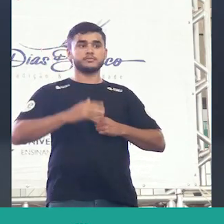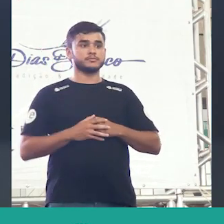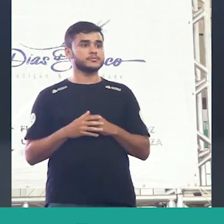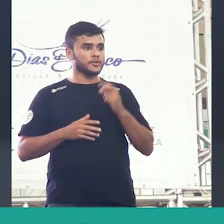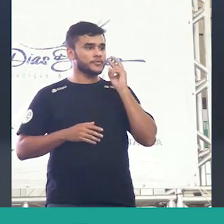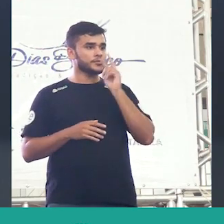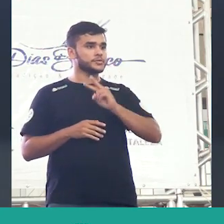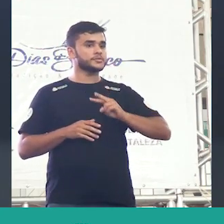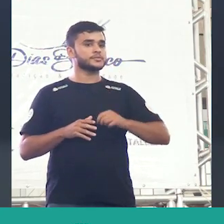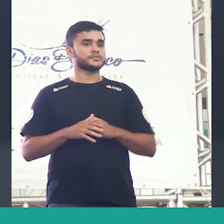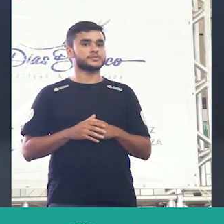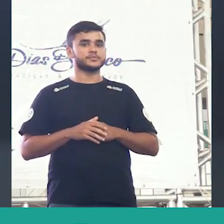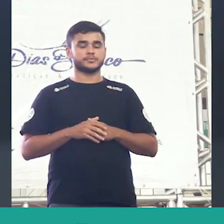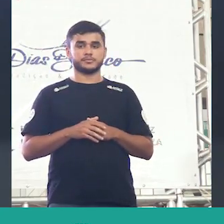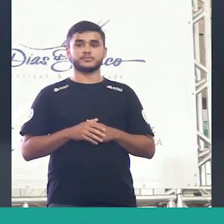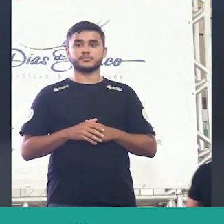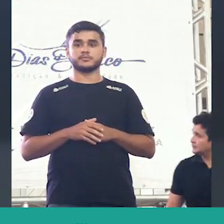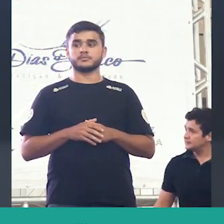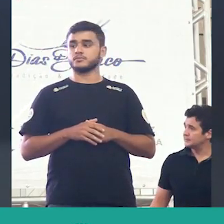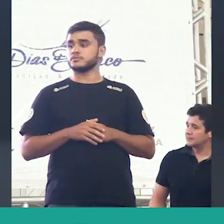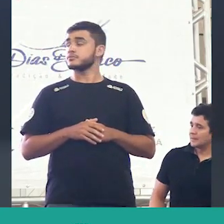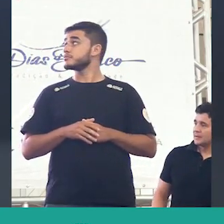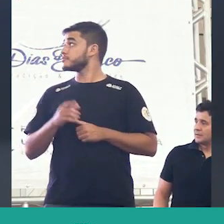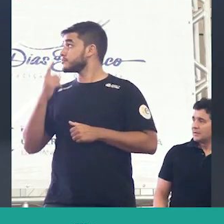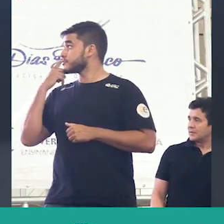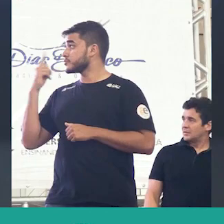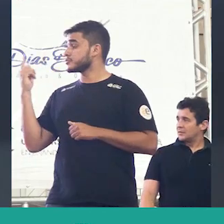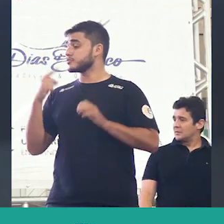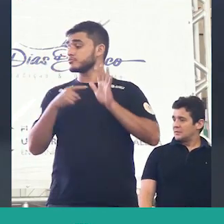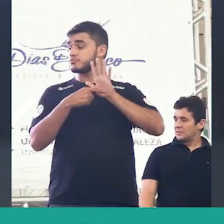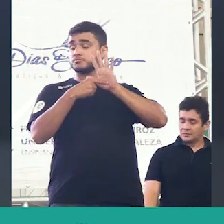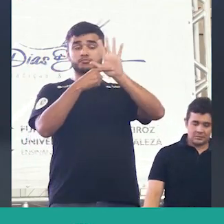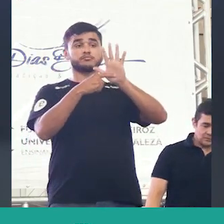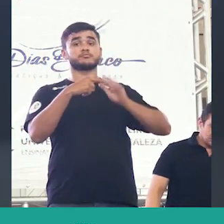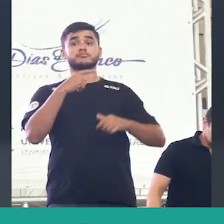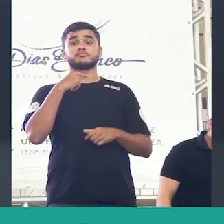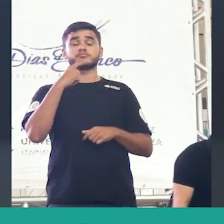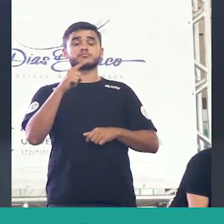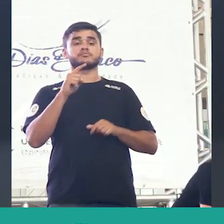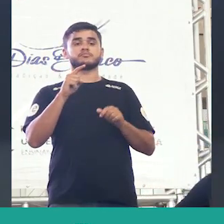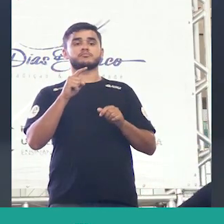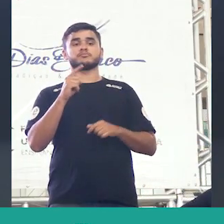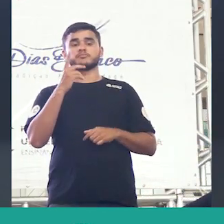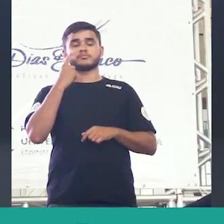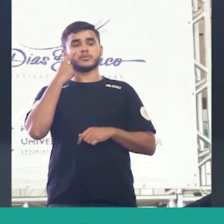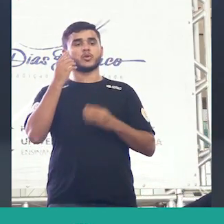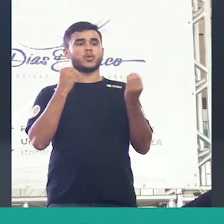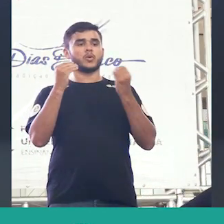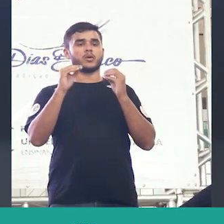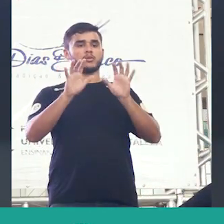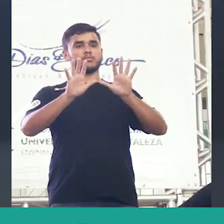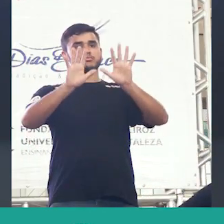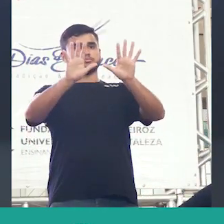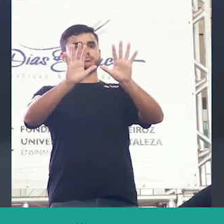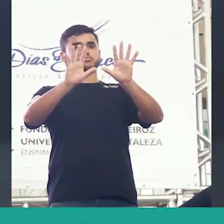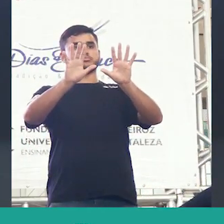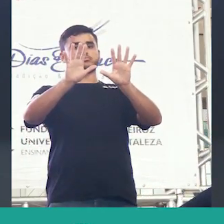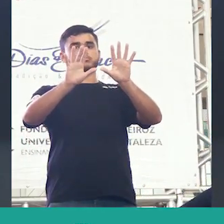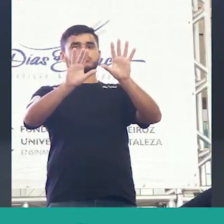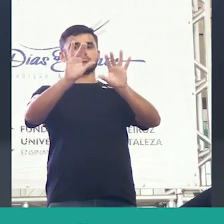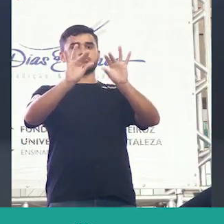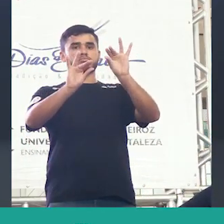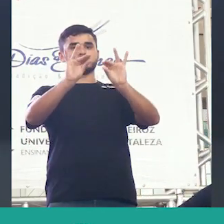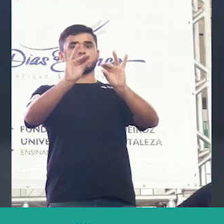não? Não está bem legal, não? Beleza? Vocês estão vendo, ó? Os dois dedinhos para cima, outro dedinho para cá. E quando a luz